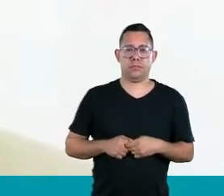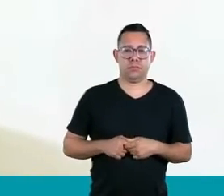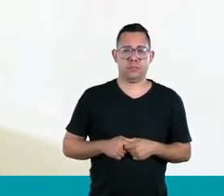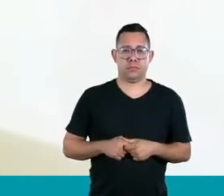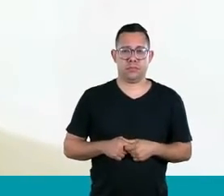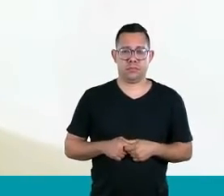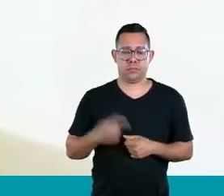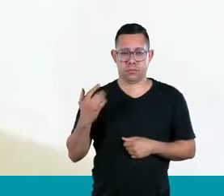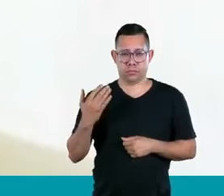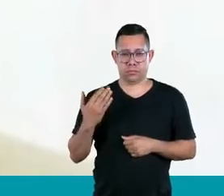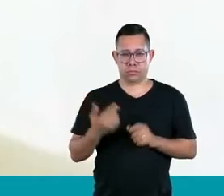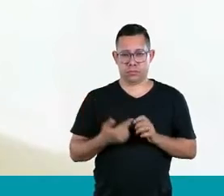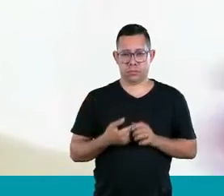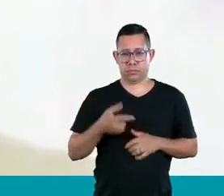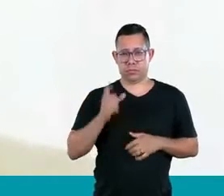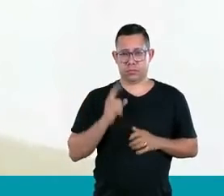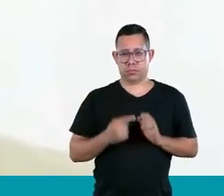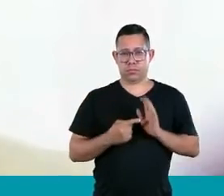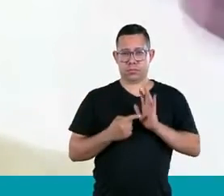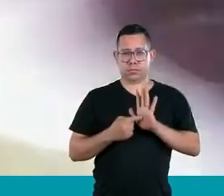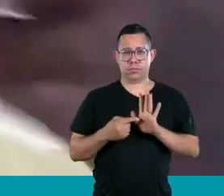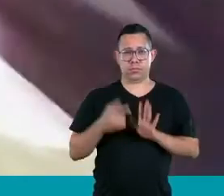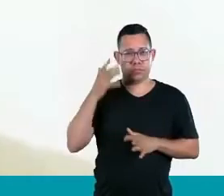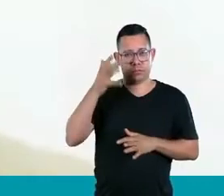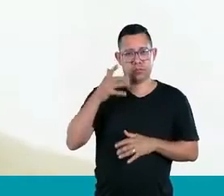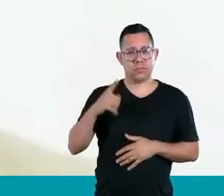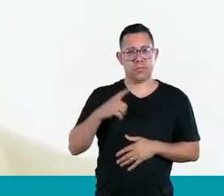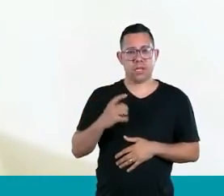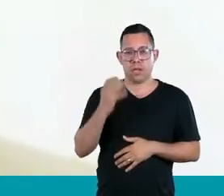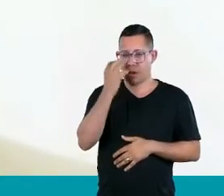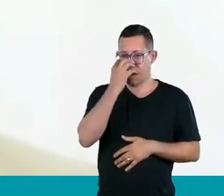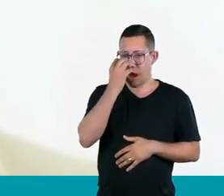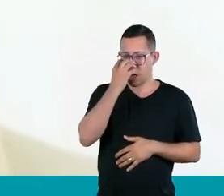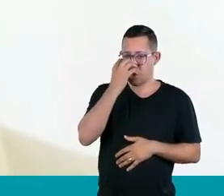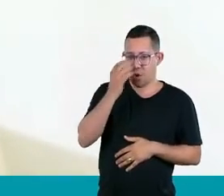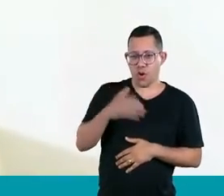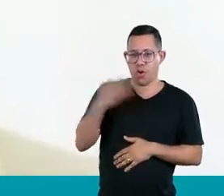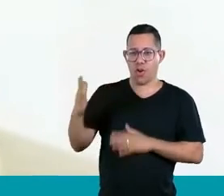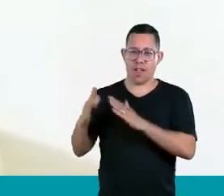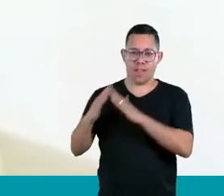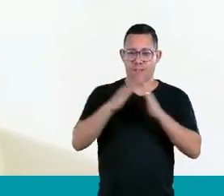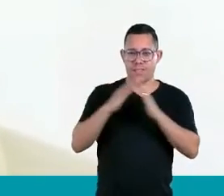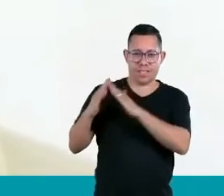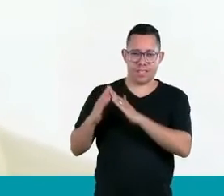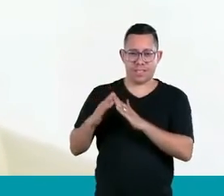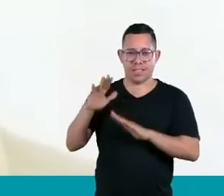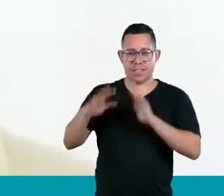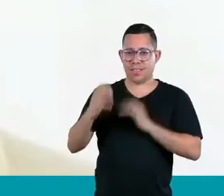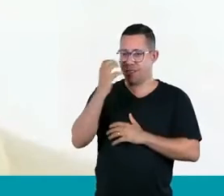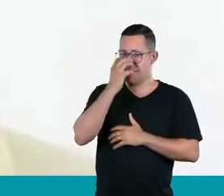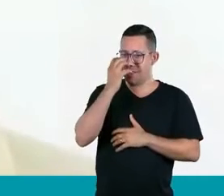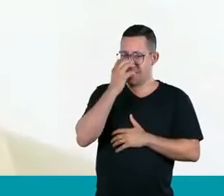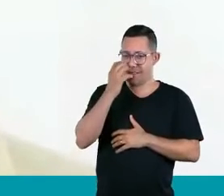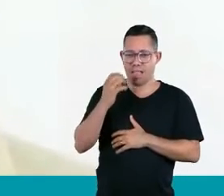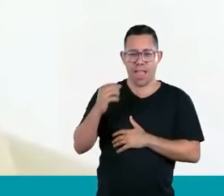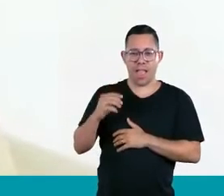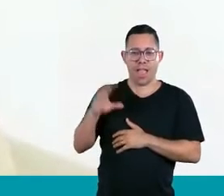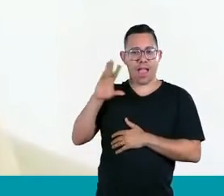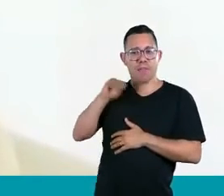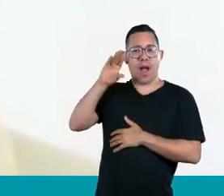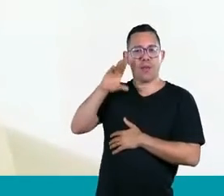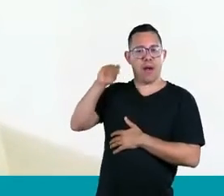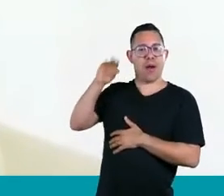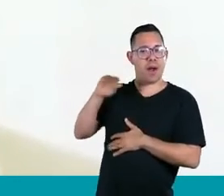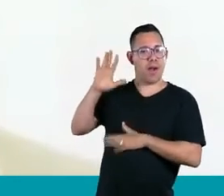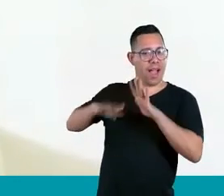Antes de começar essa apresentação, tinha alguns cachorros, né, que são os meus vizinhos aqui e que compartilham comigo aqui